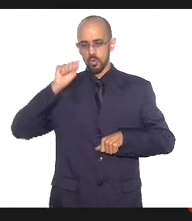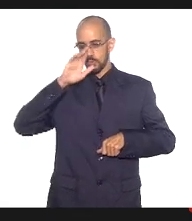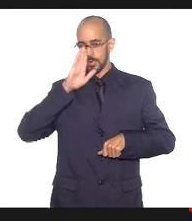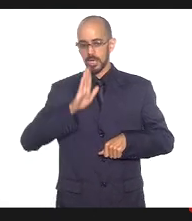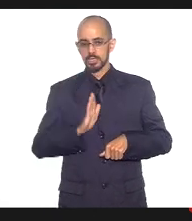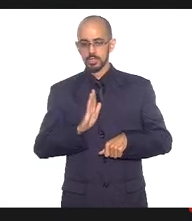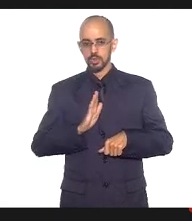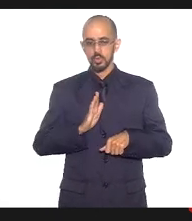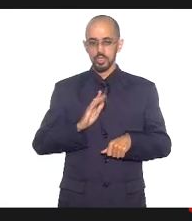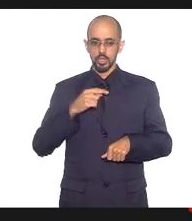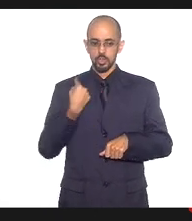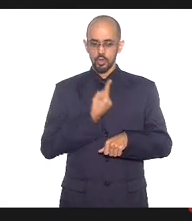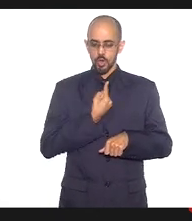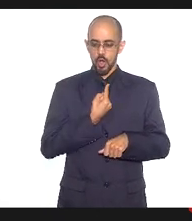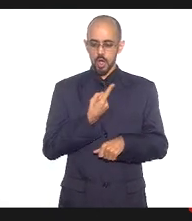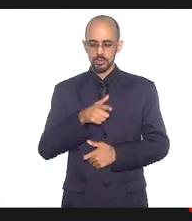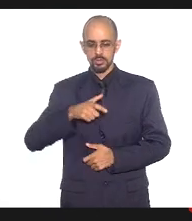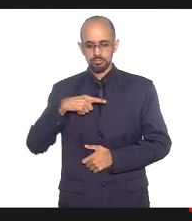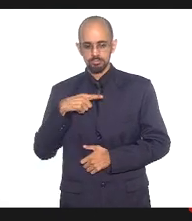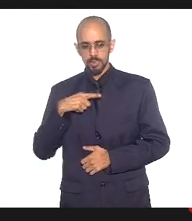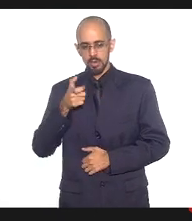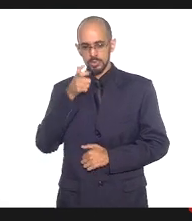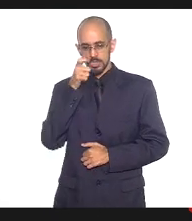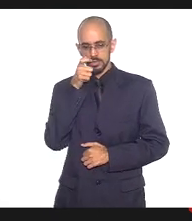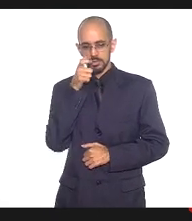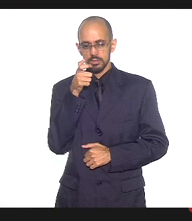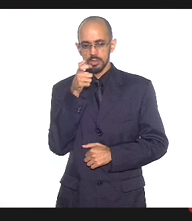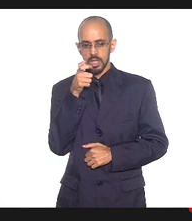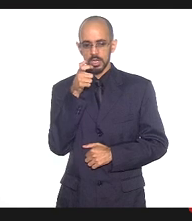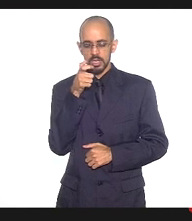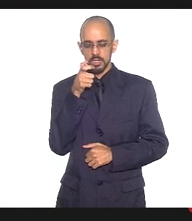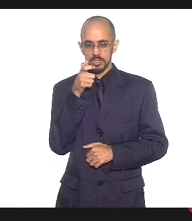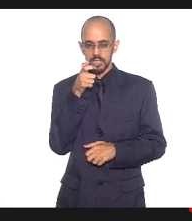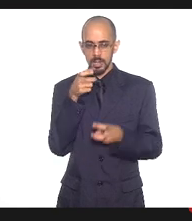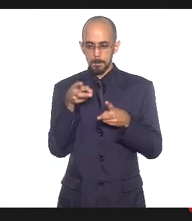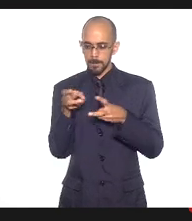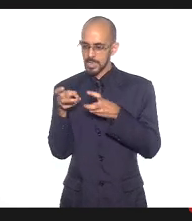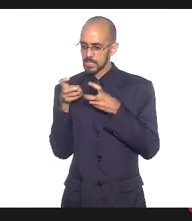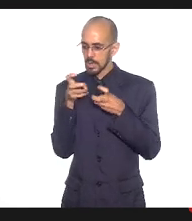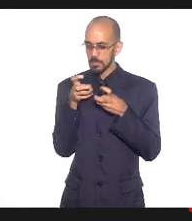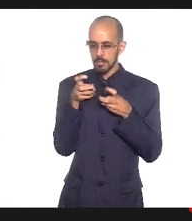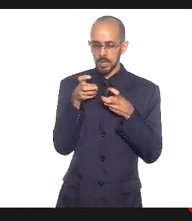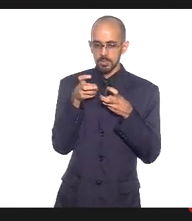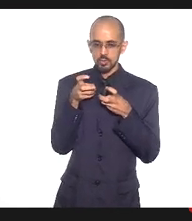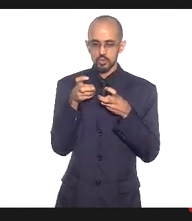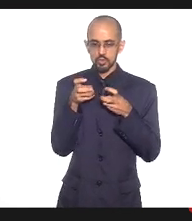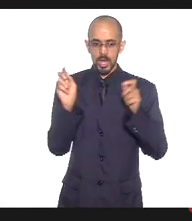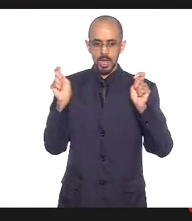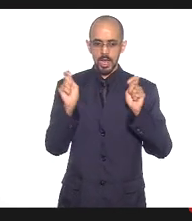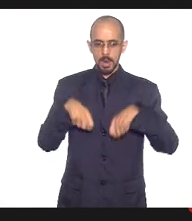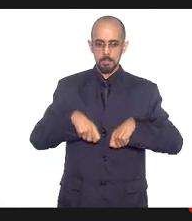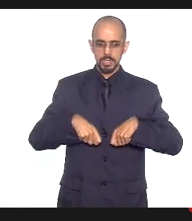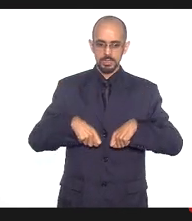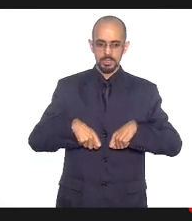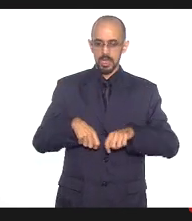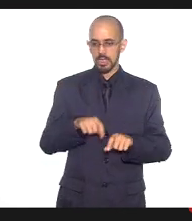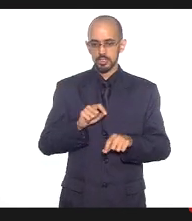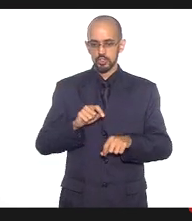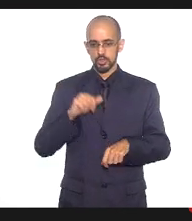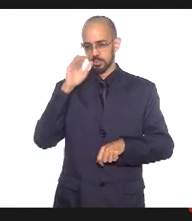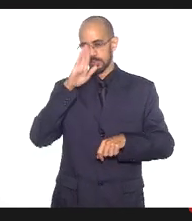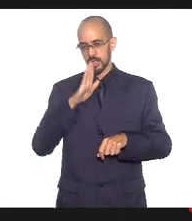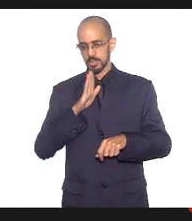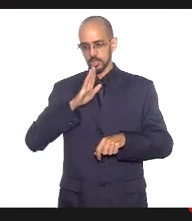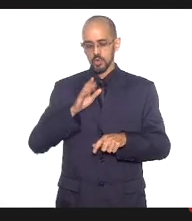onde a gente enxerga, onde a Galp, a Petrogal Brasil enxerga os principais recursos no Brasil e onde